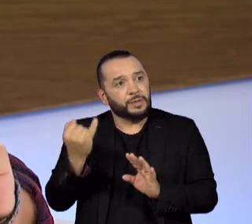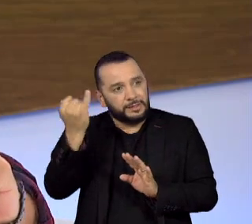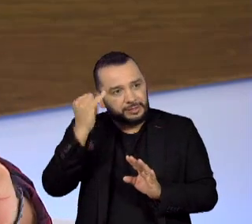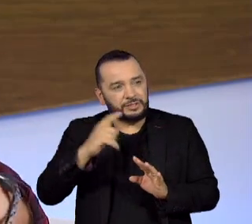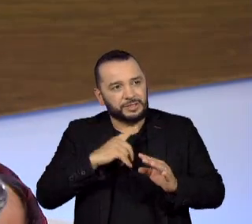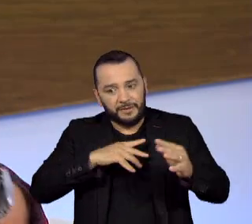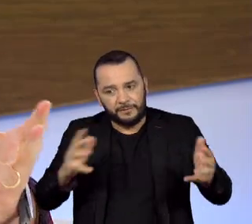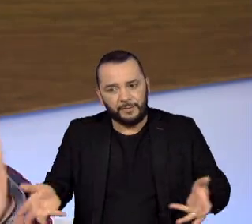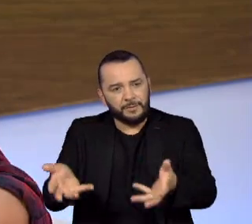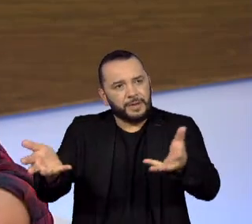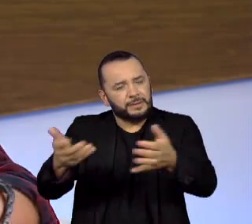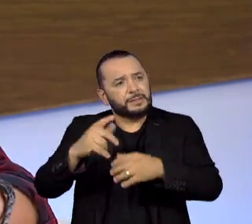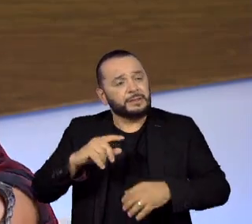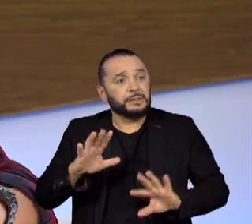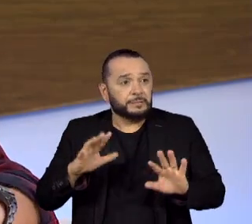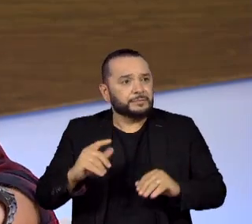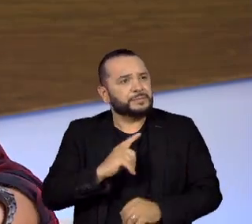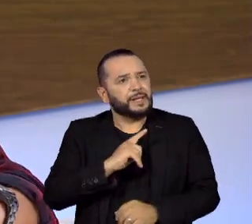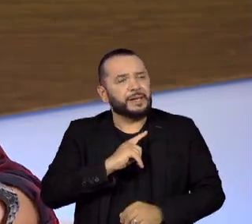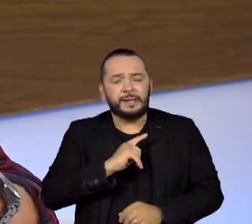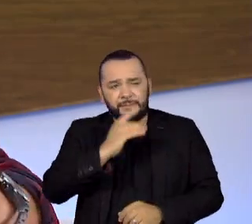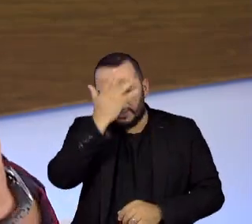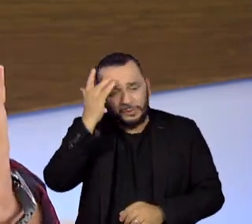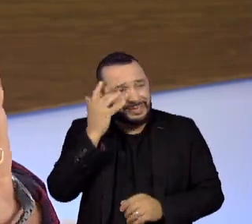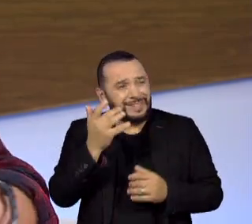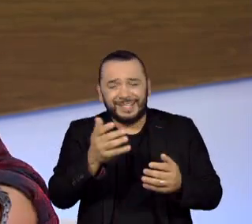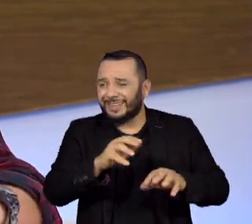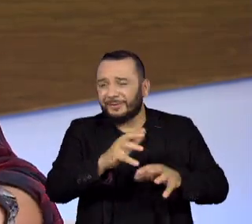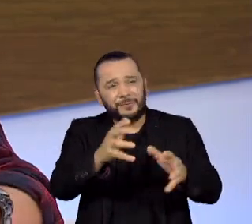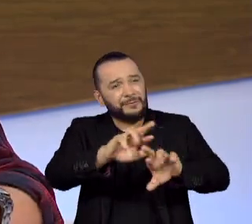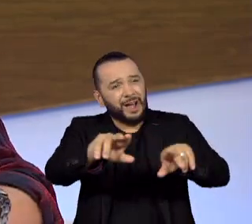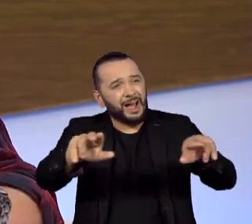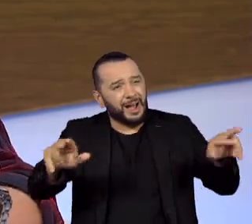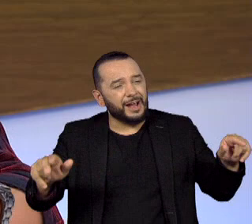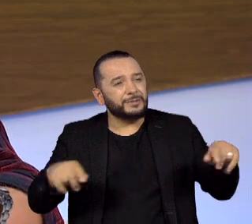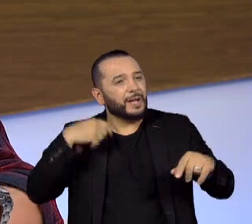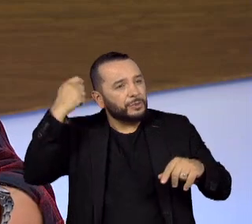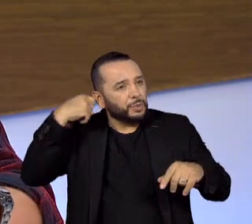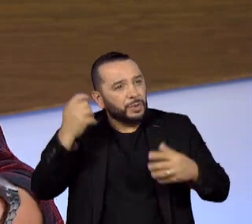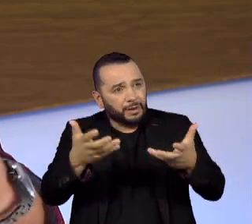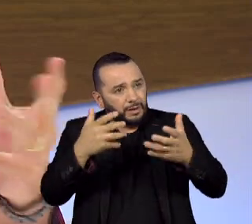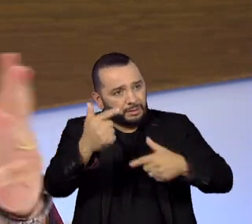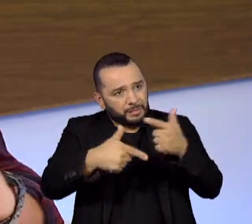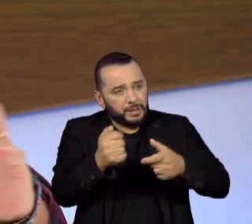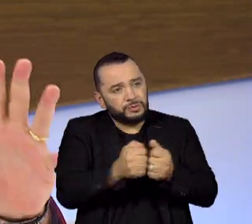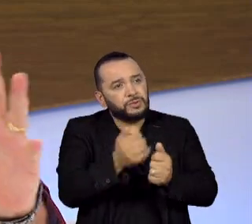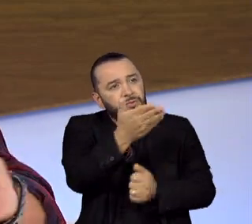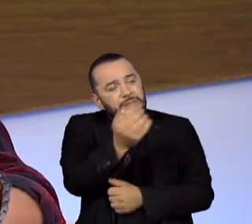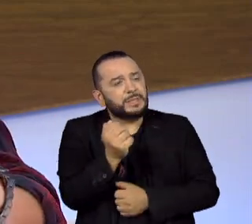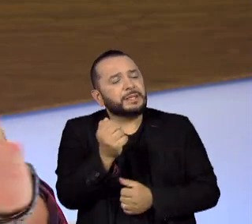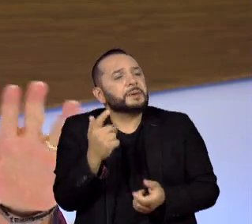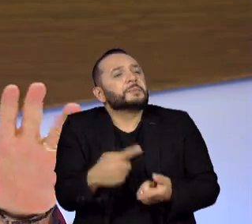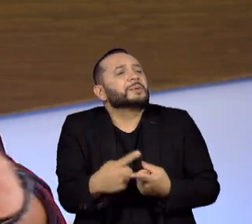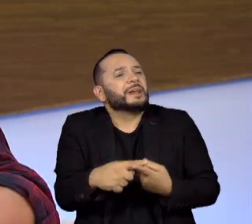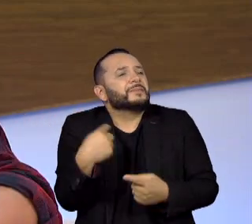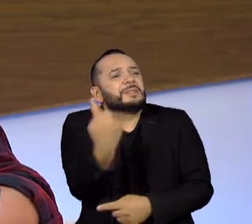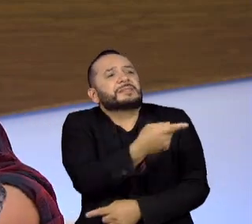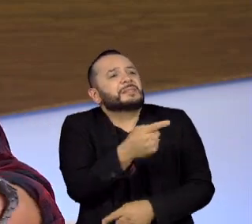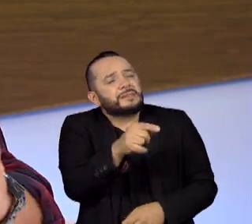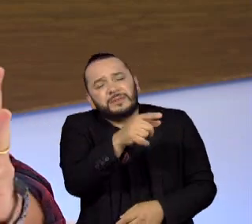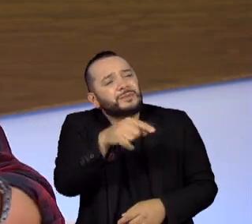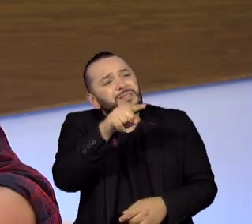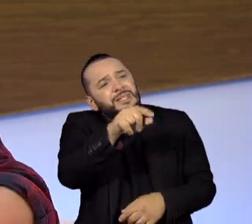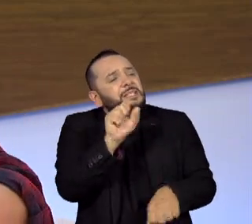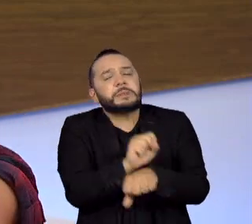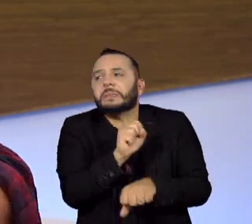500 atores topariam trabalhar com vocês. O que vocês estão esperando para montar essa peça? Já que os teatros estão abrindo, o pessoal está se fascinando, por